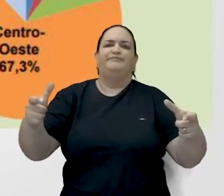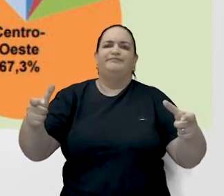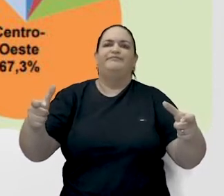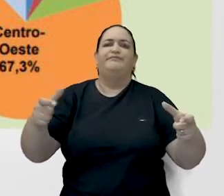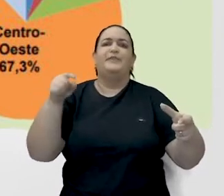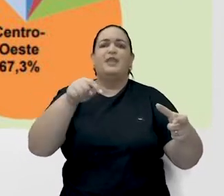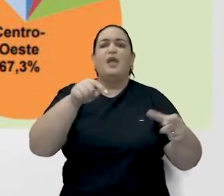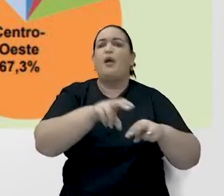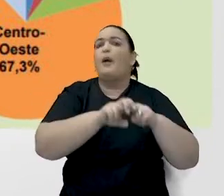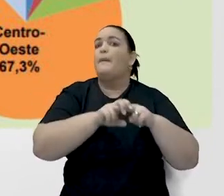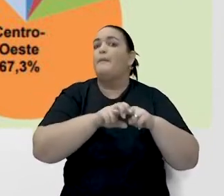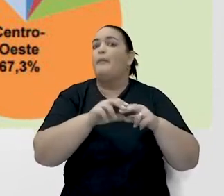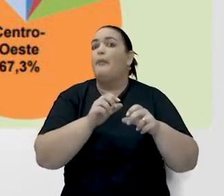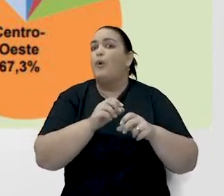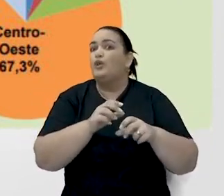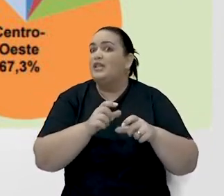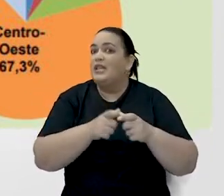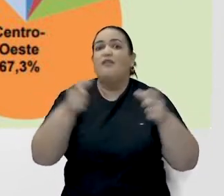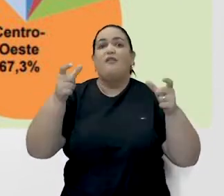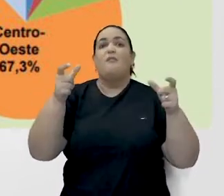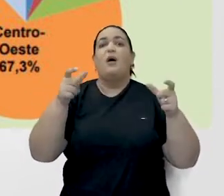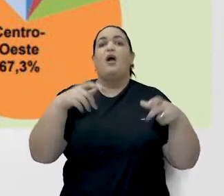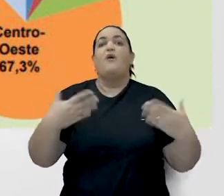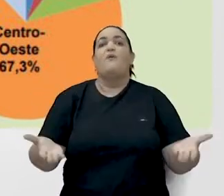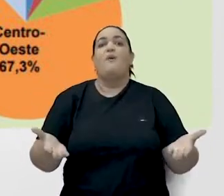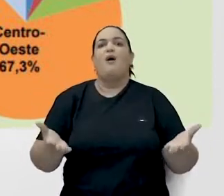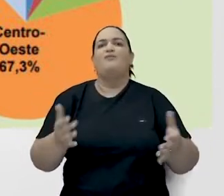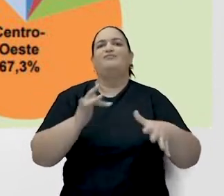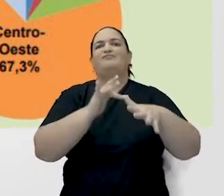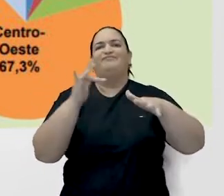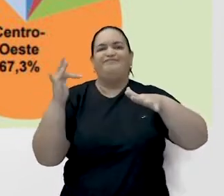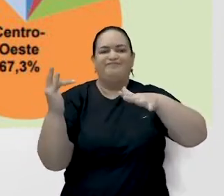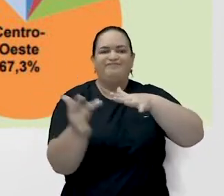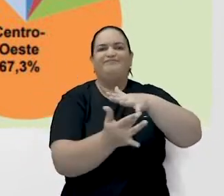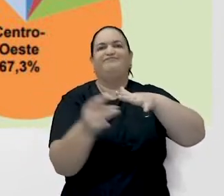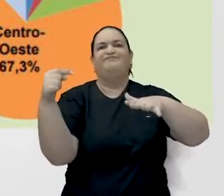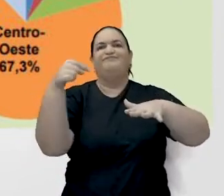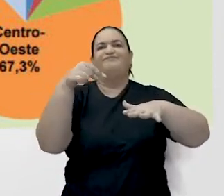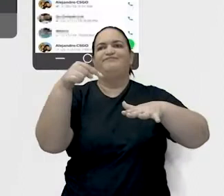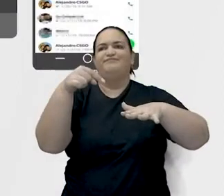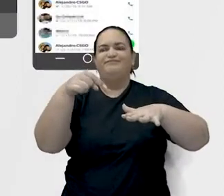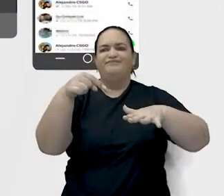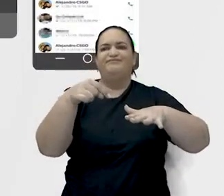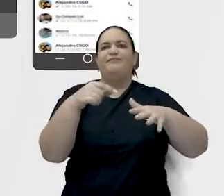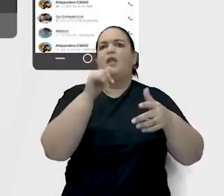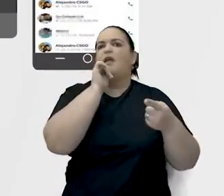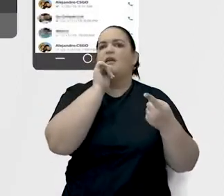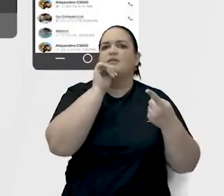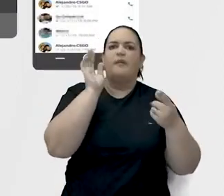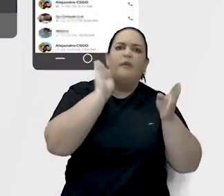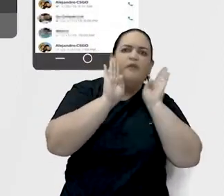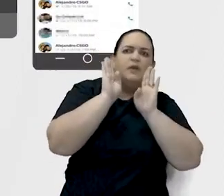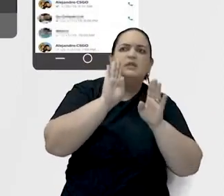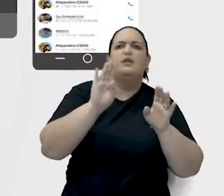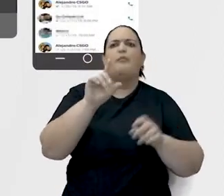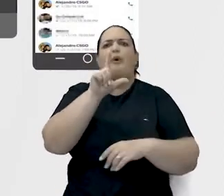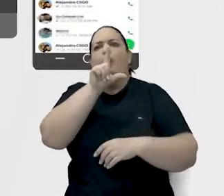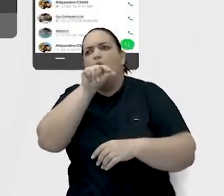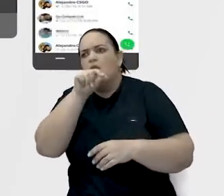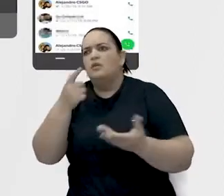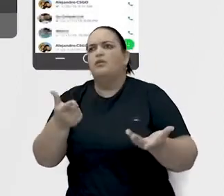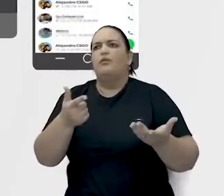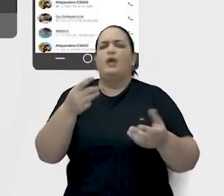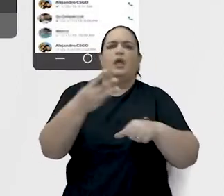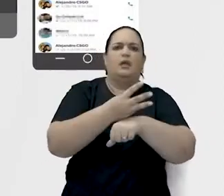disso está relacionado às redes sociais. Redes sociais que tomam um destaque quando a